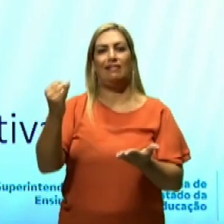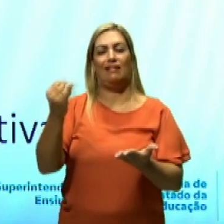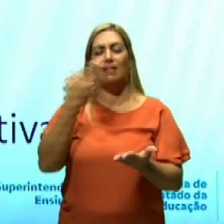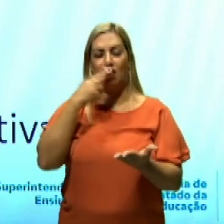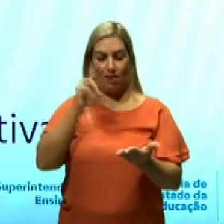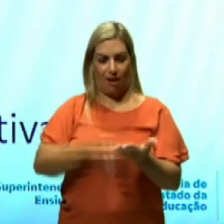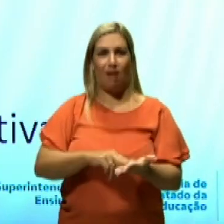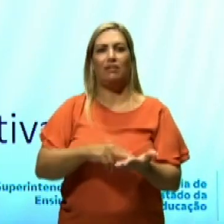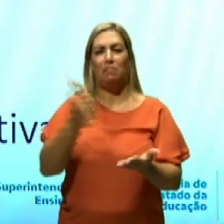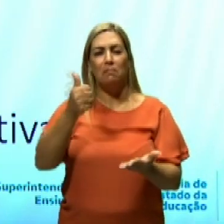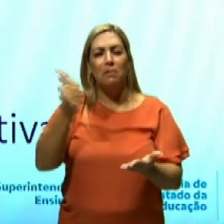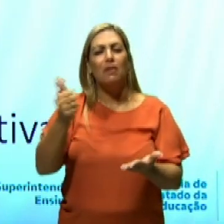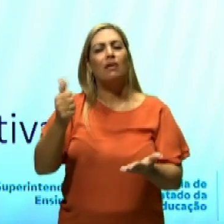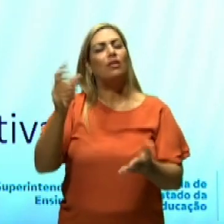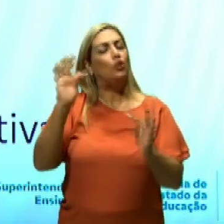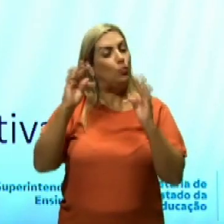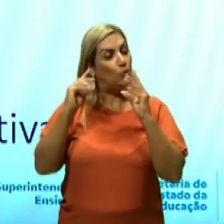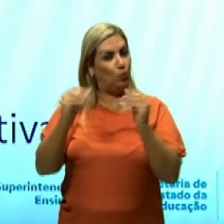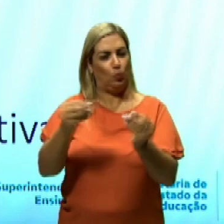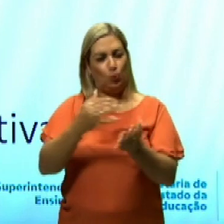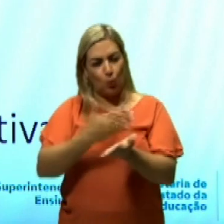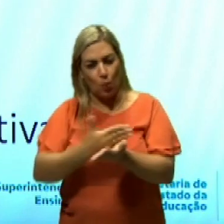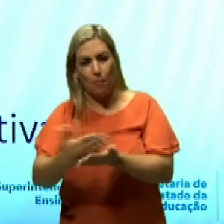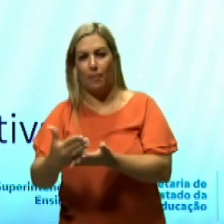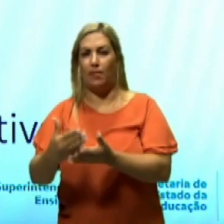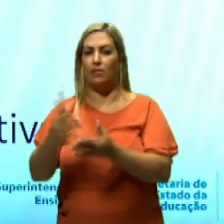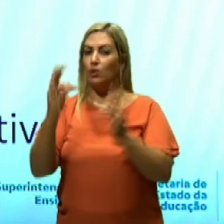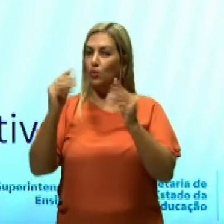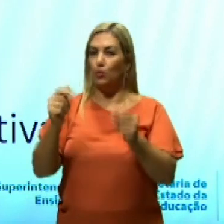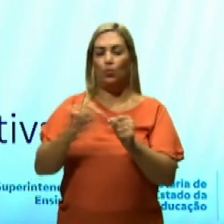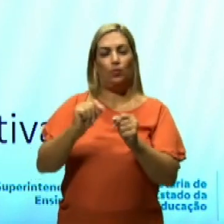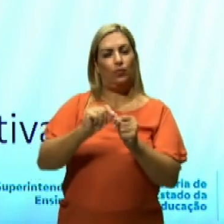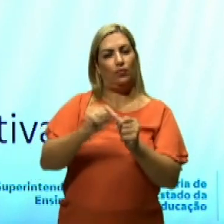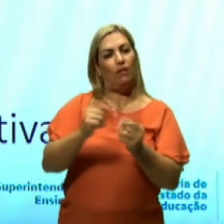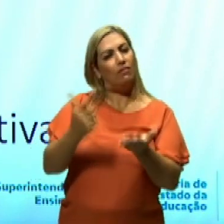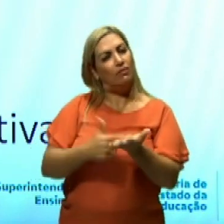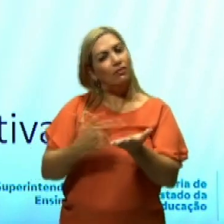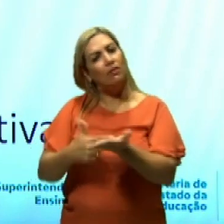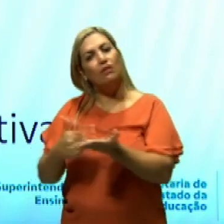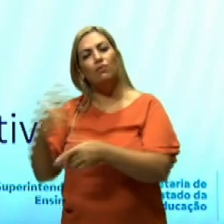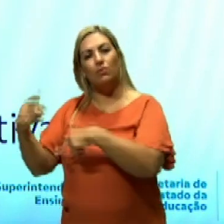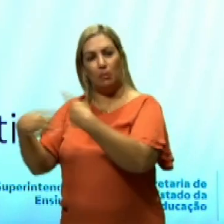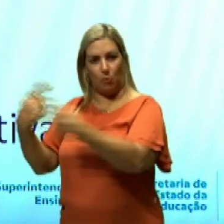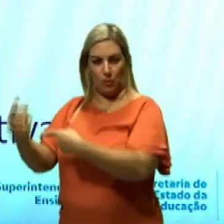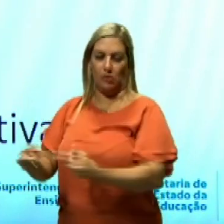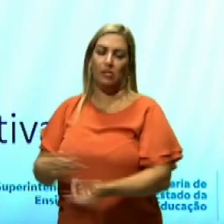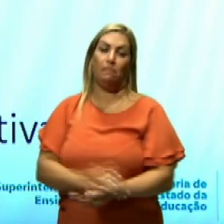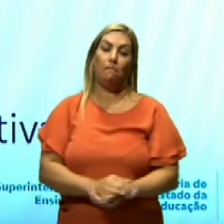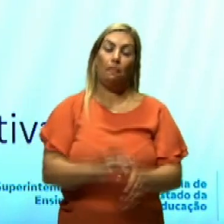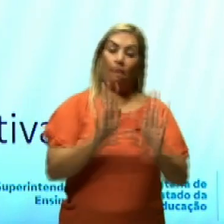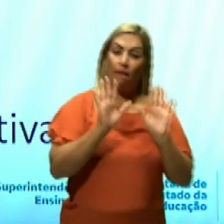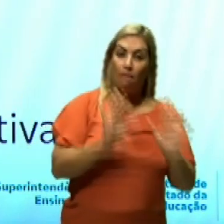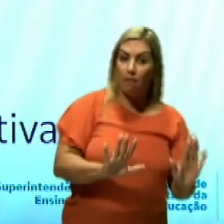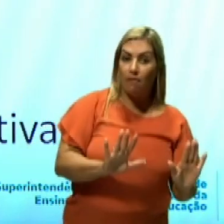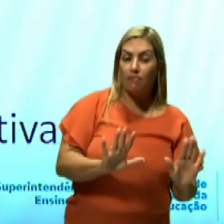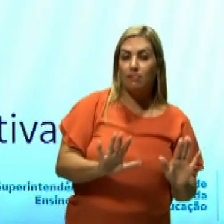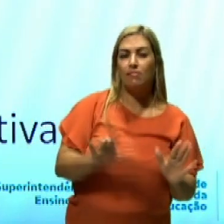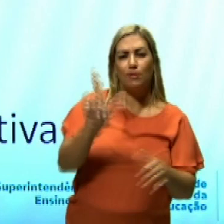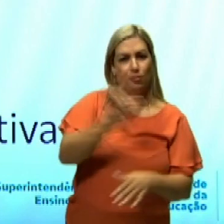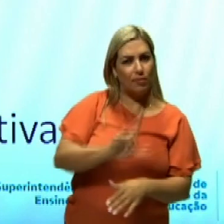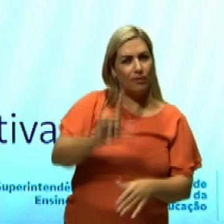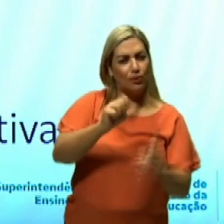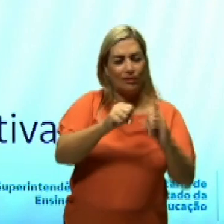de tudo que vai ser produzido na nossa terra brasileira a carta de caminha mas é uma literatura